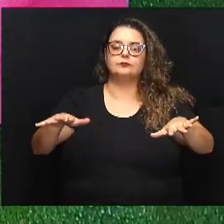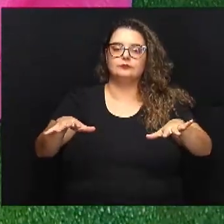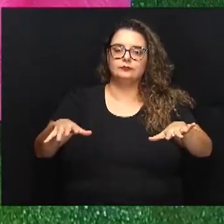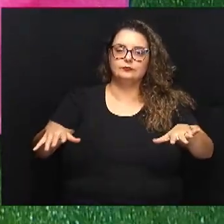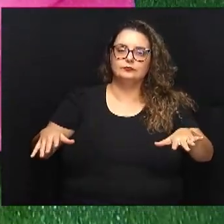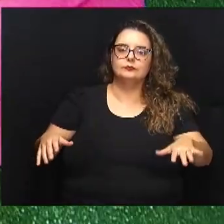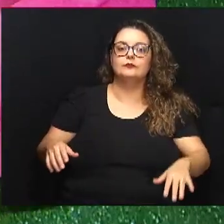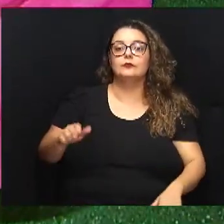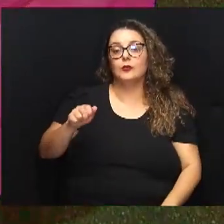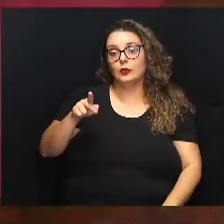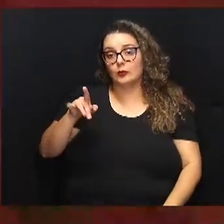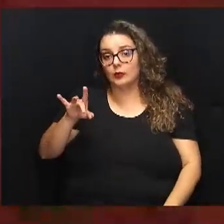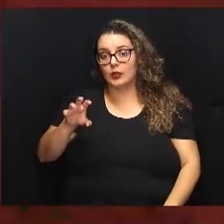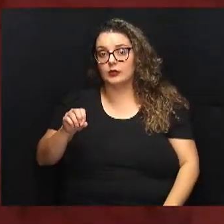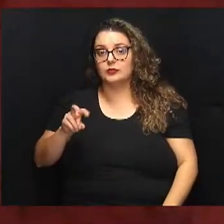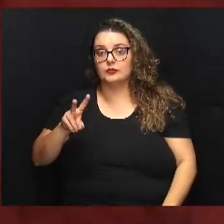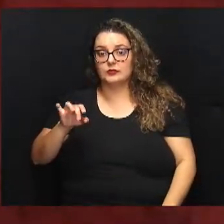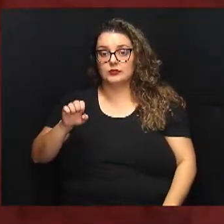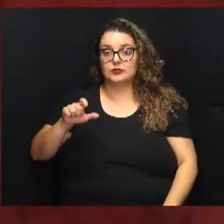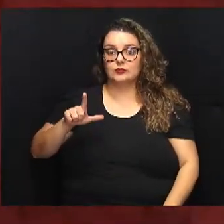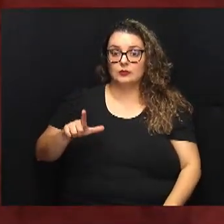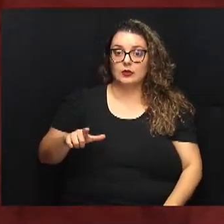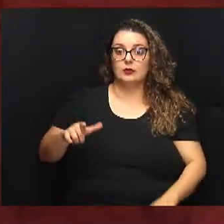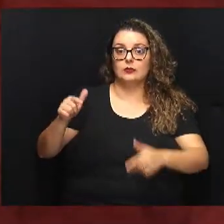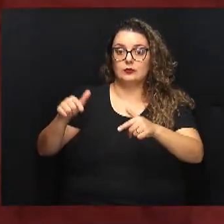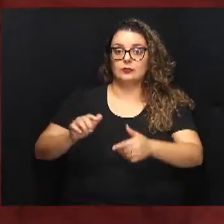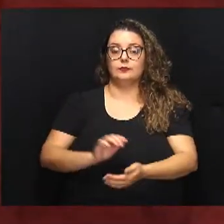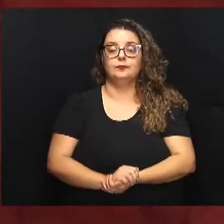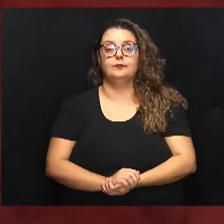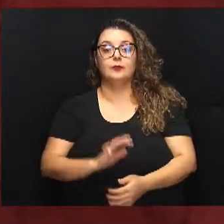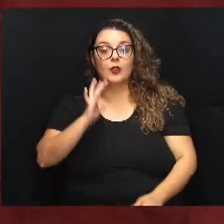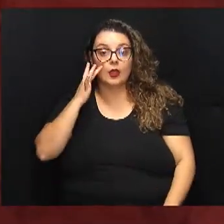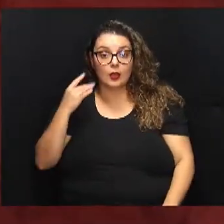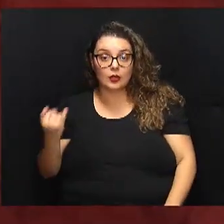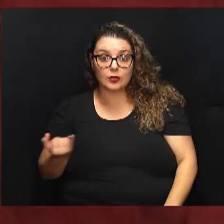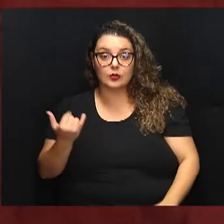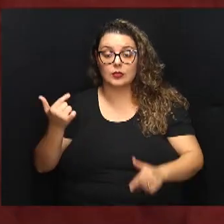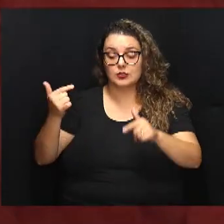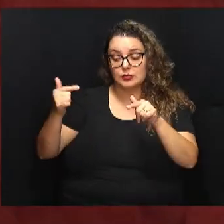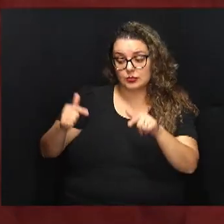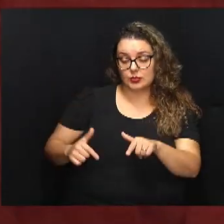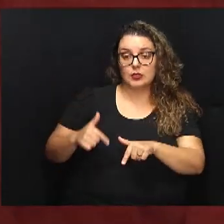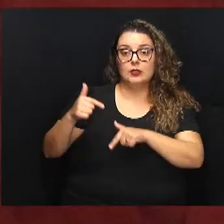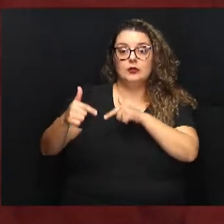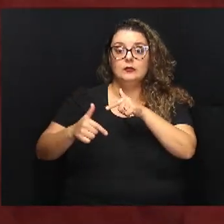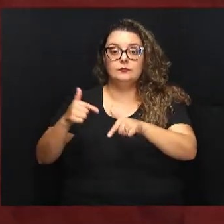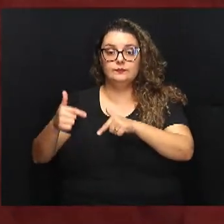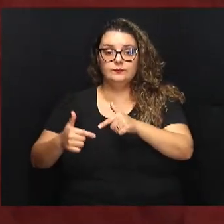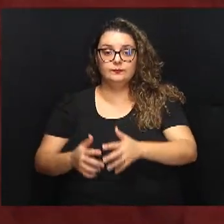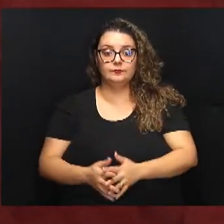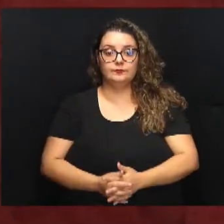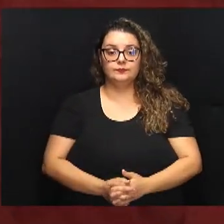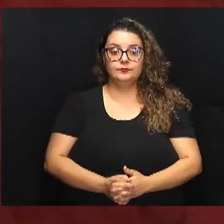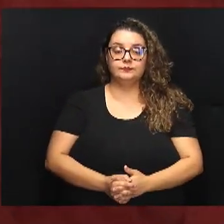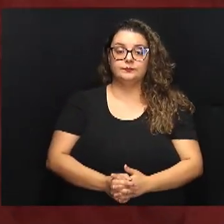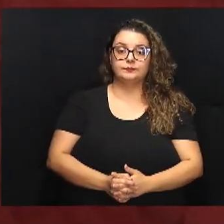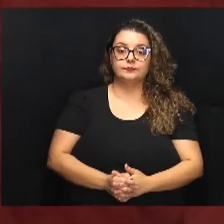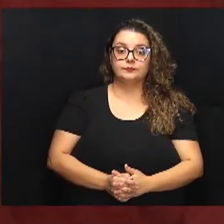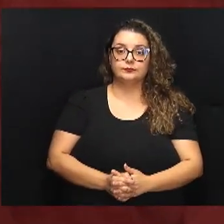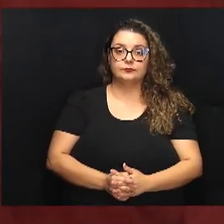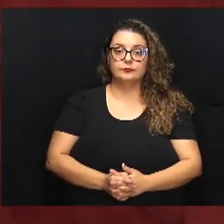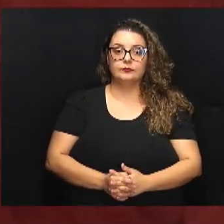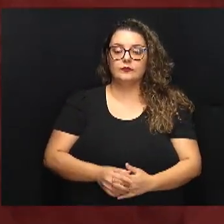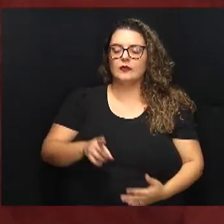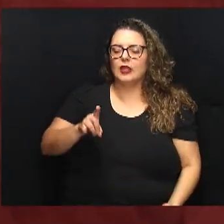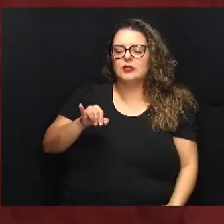do audiovisual local. Eu acho importante esse polo de trabalho e de